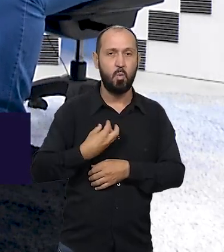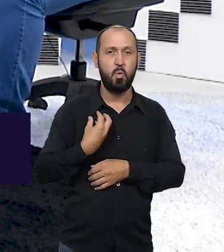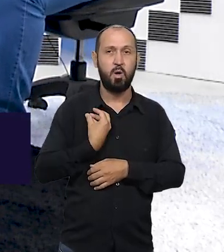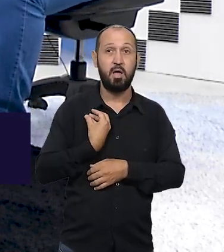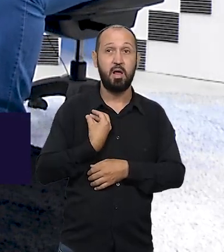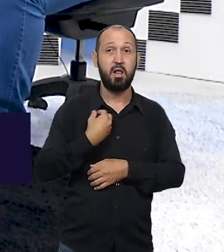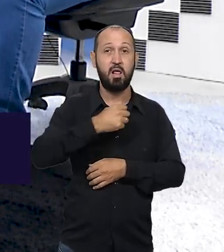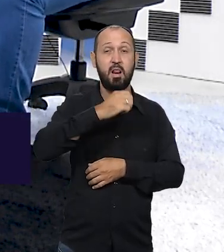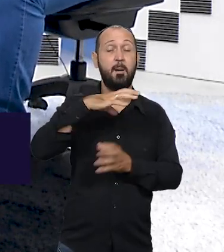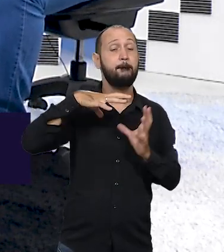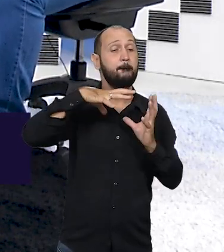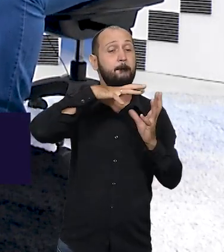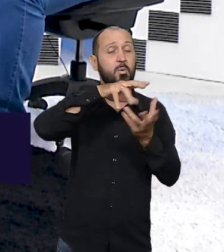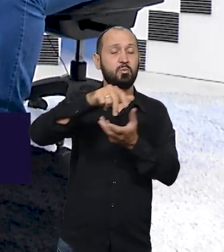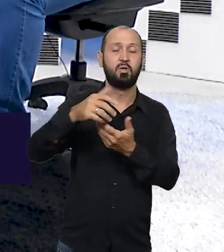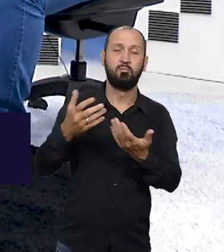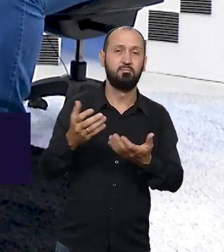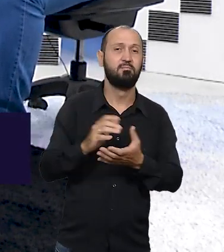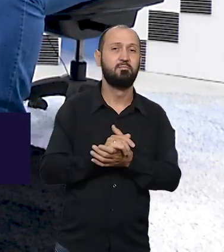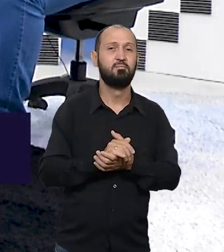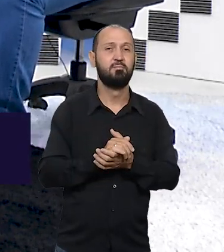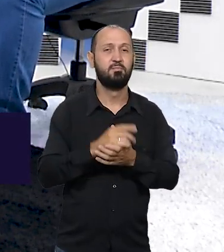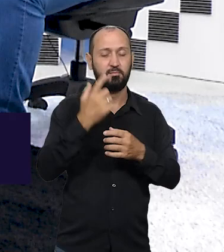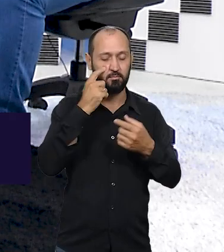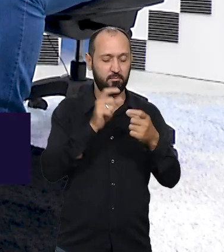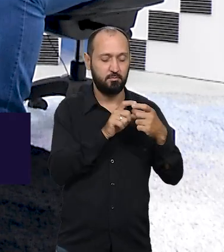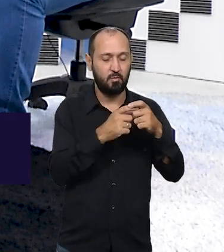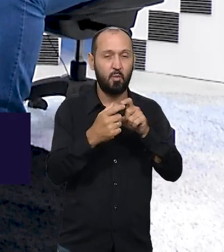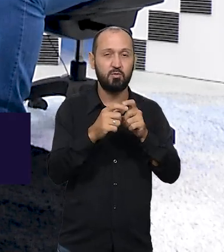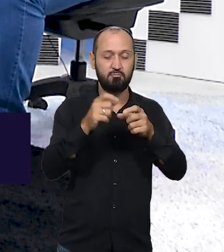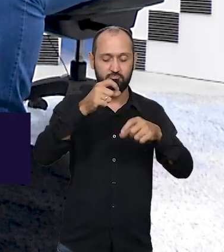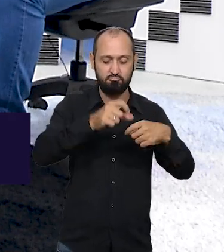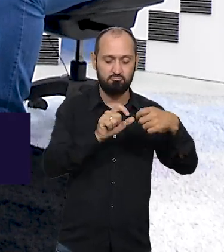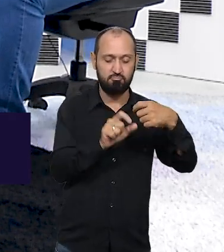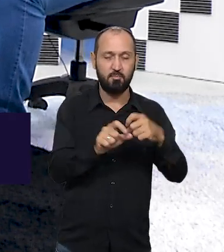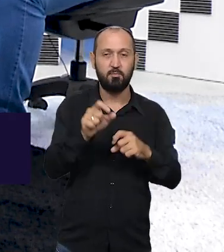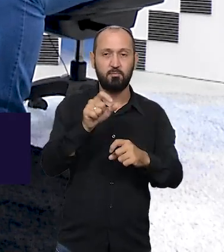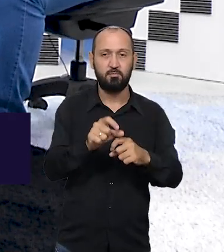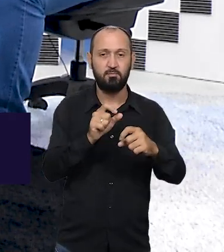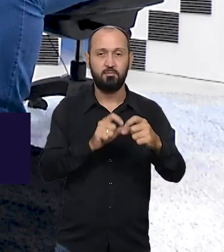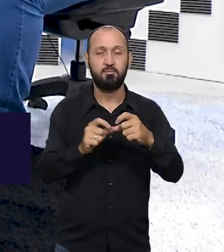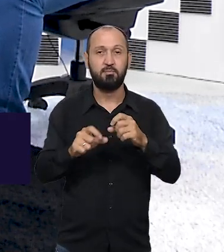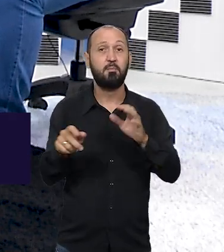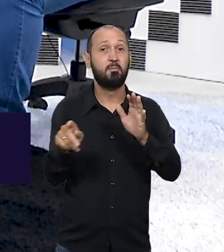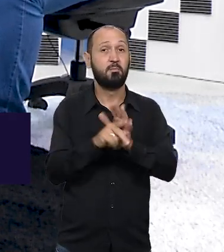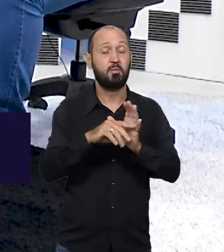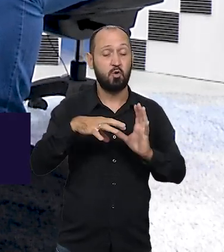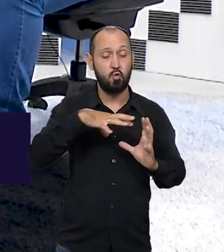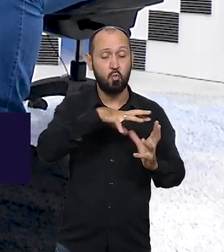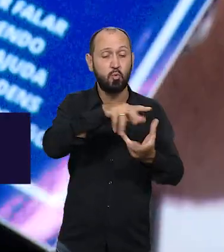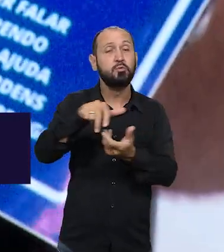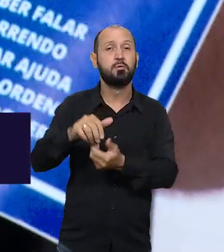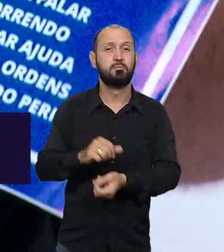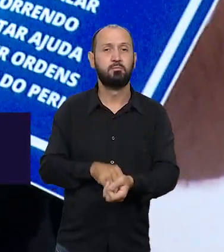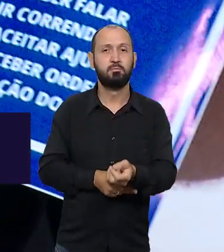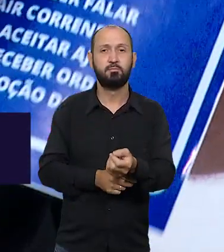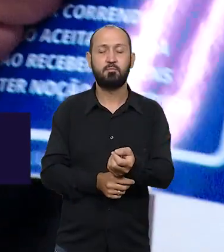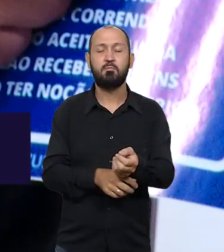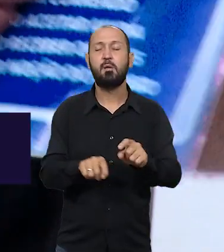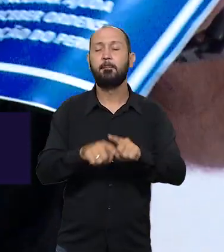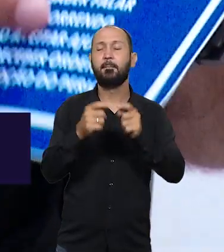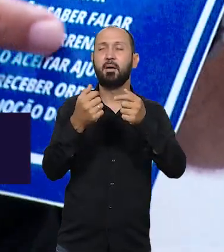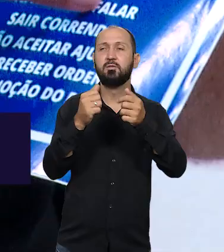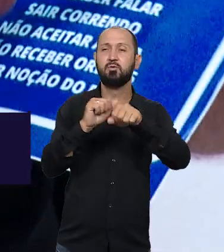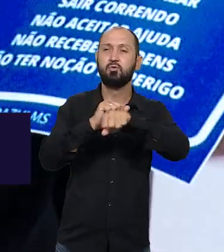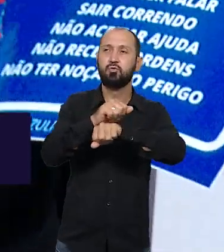os quadradinhos quebra-cabeça que foram montando e falaram, esse é o símbolo internacional. Né? Mas um adesivo, por exemplo, aqui tem várias informações. Tem um autista